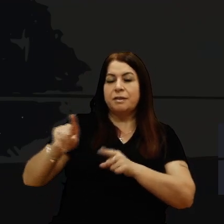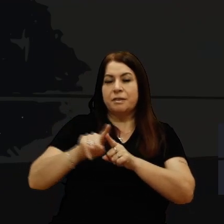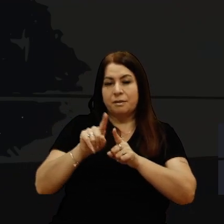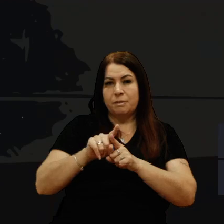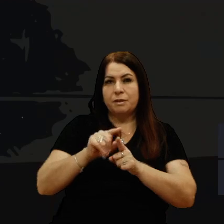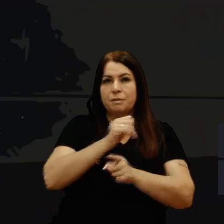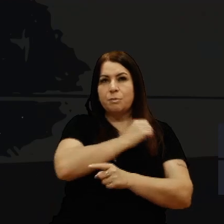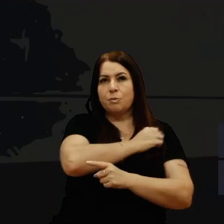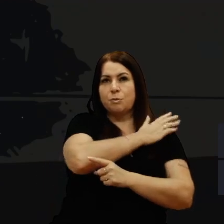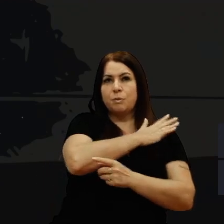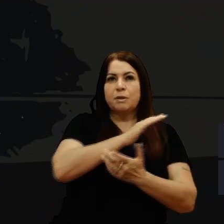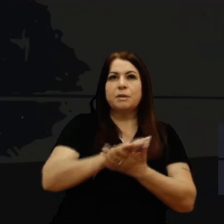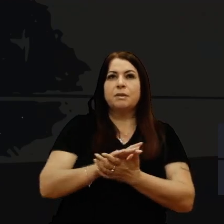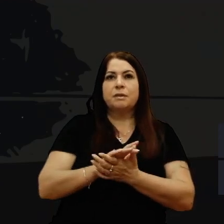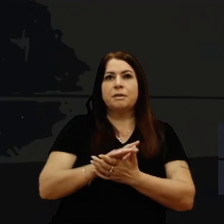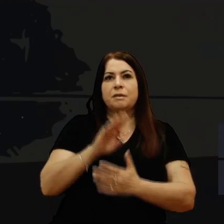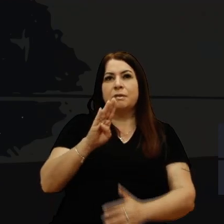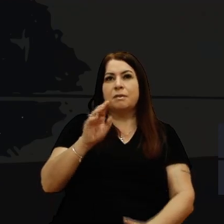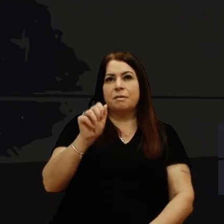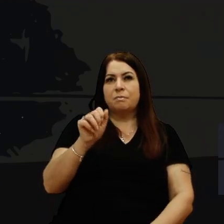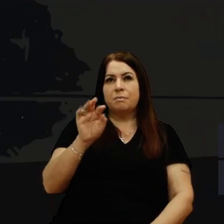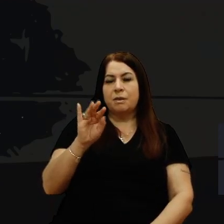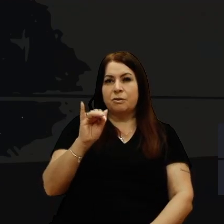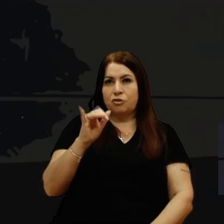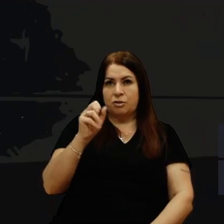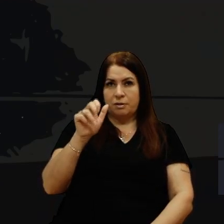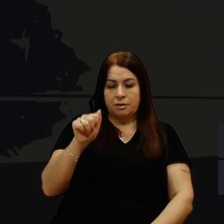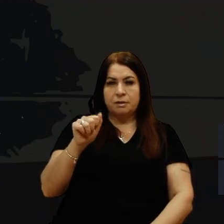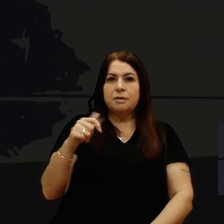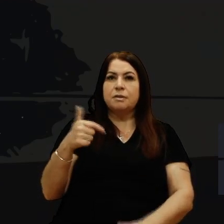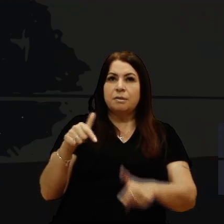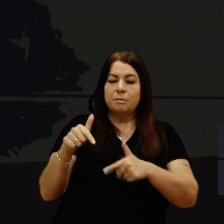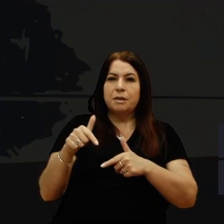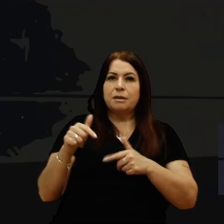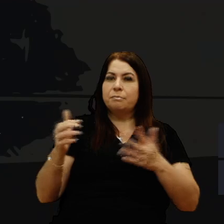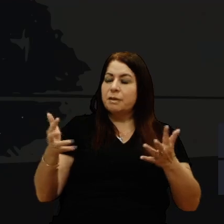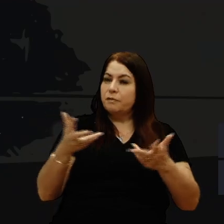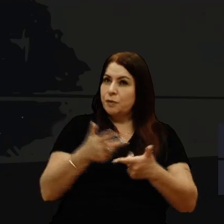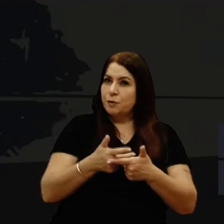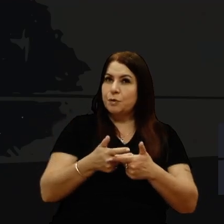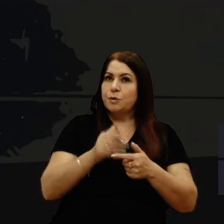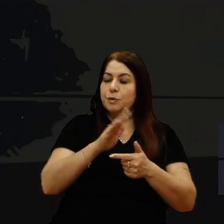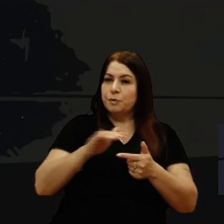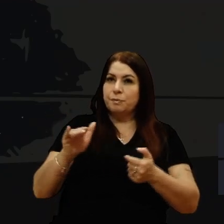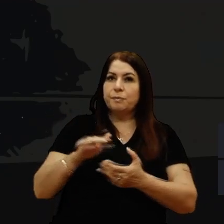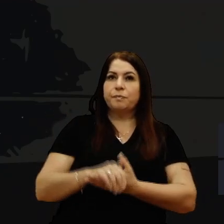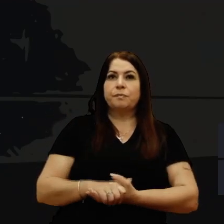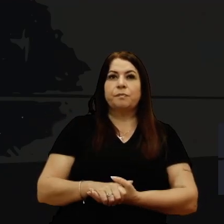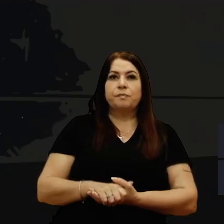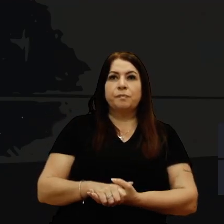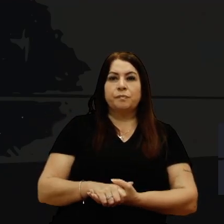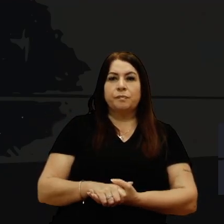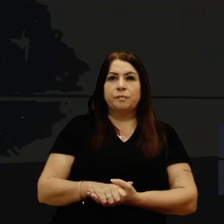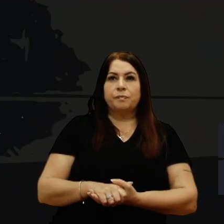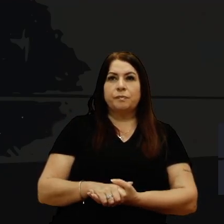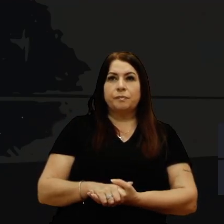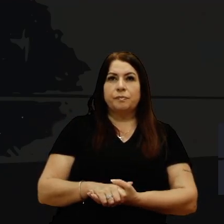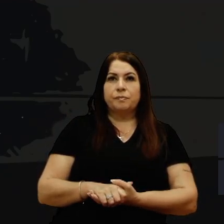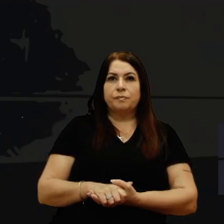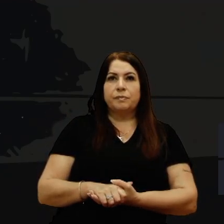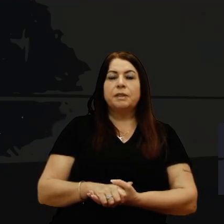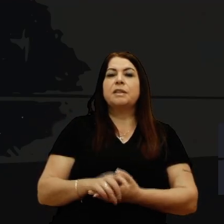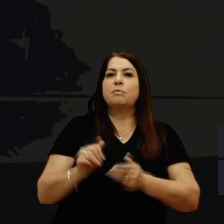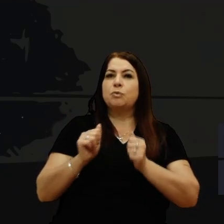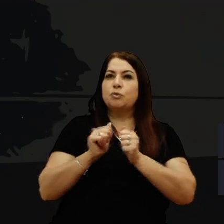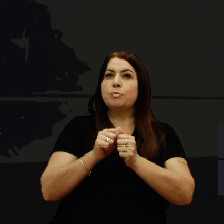comandante ali, o Coronel Batista, né, que tem feito um trabalho brilhante ali com as crianças. Então, estamos